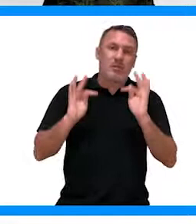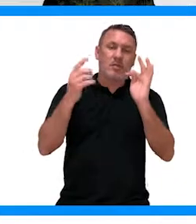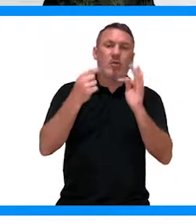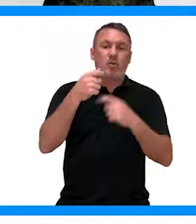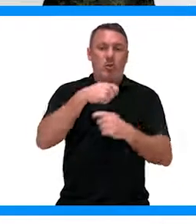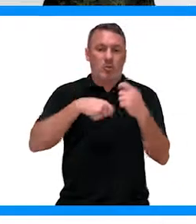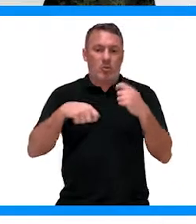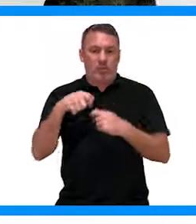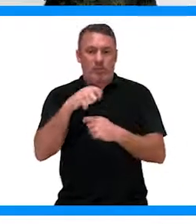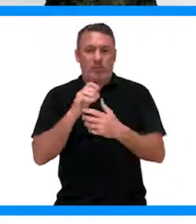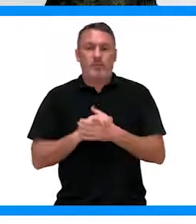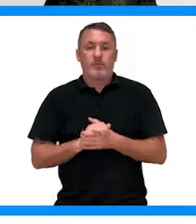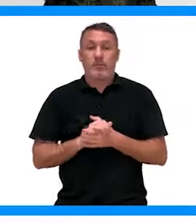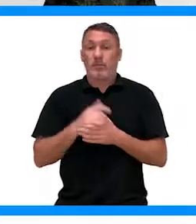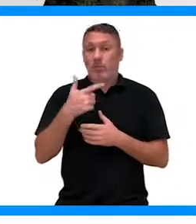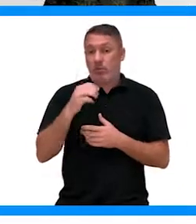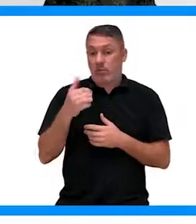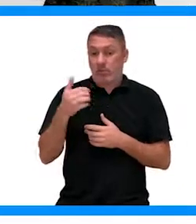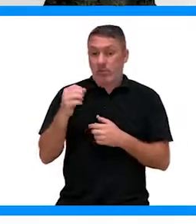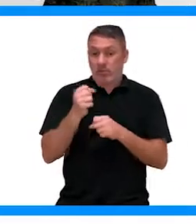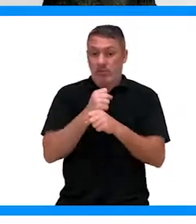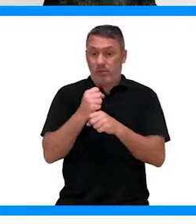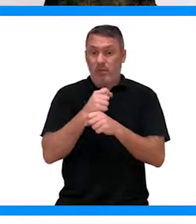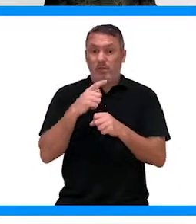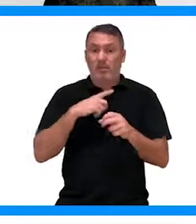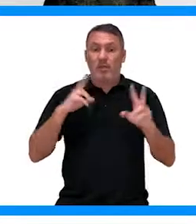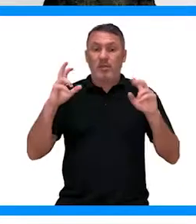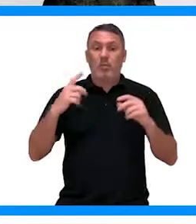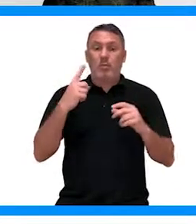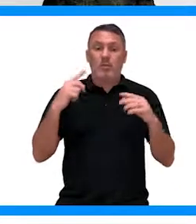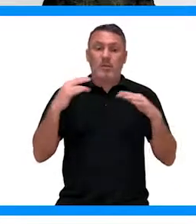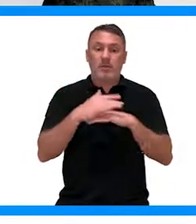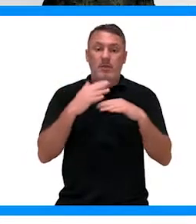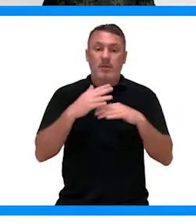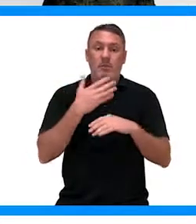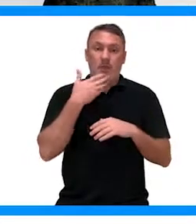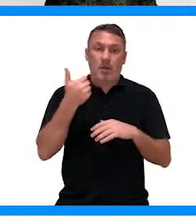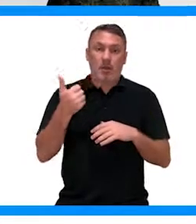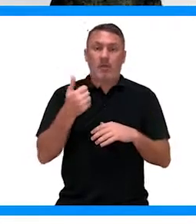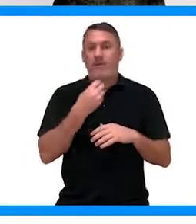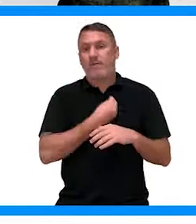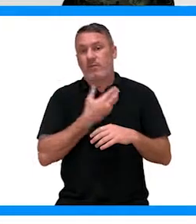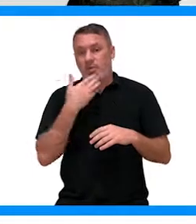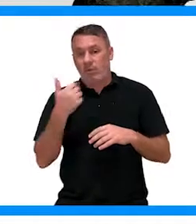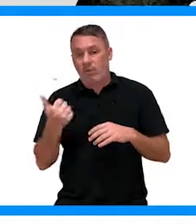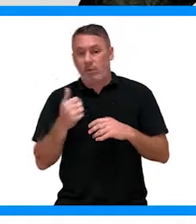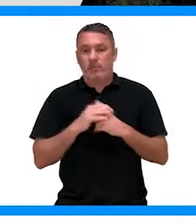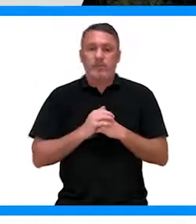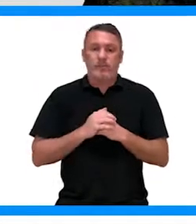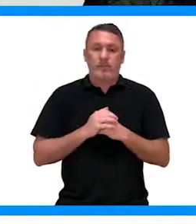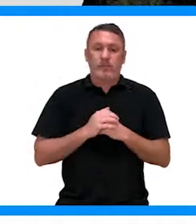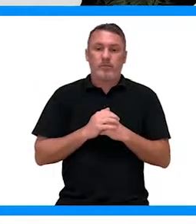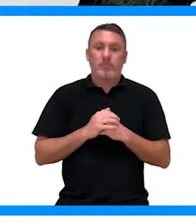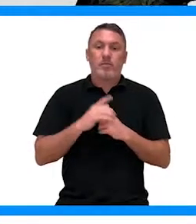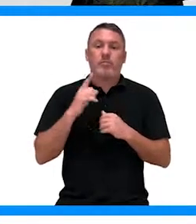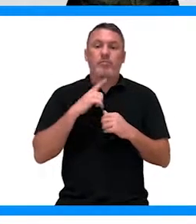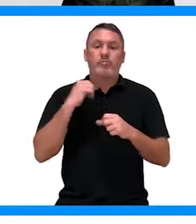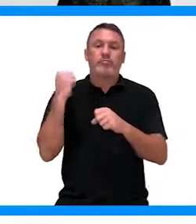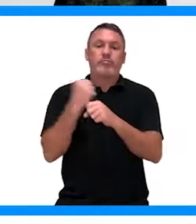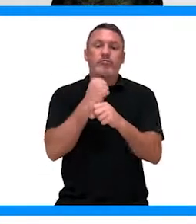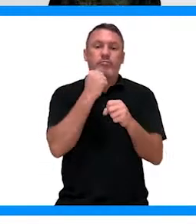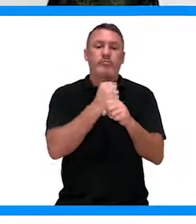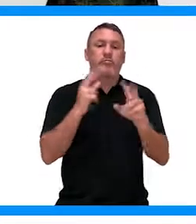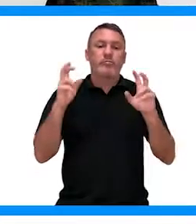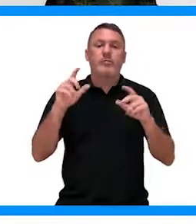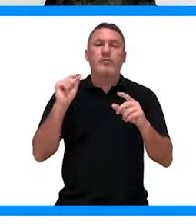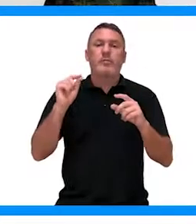aspectos culturais, tecnológicos e econômicos. A edição de 2010 tem um tema: uma cidade melhor, uma vida melhor.